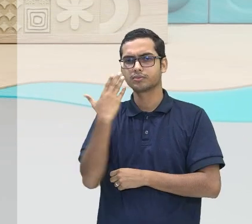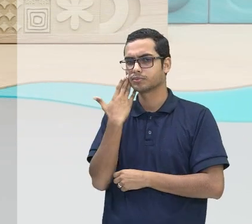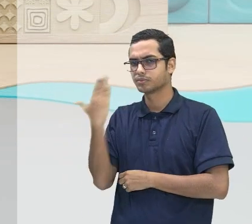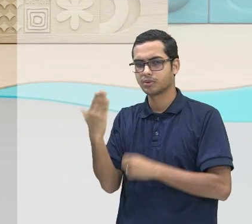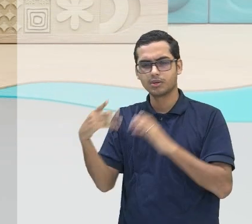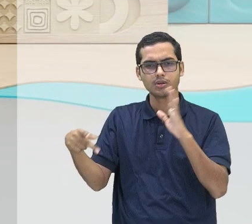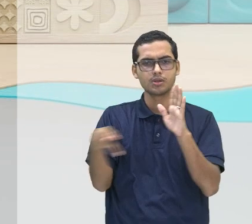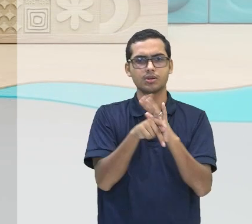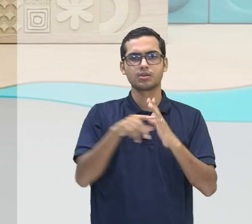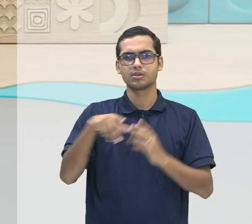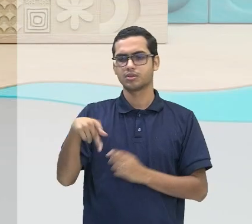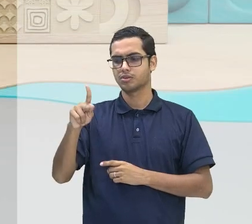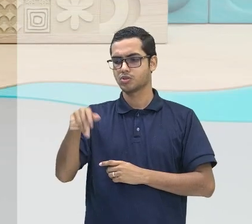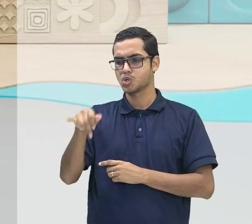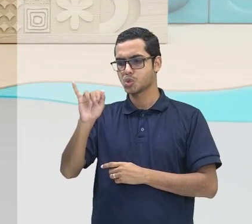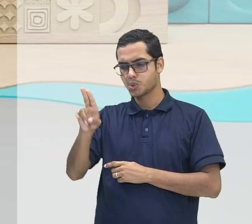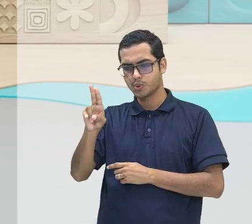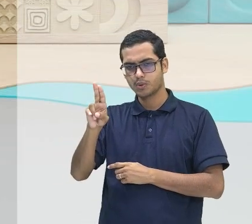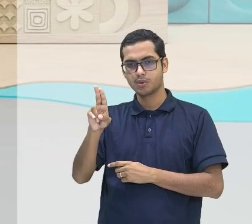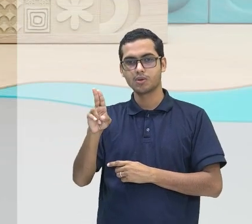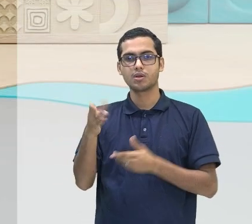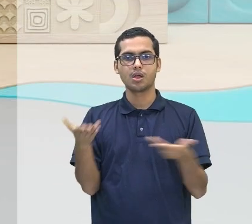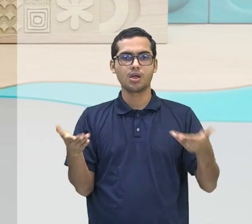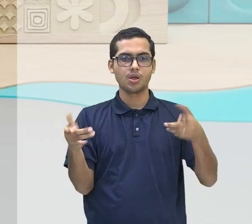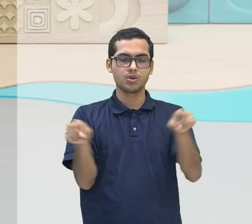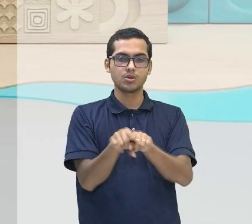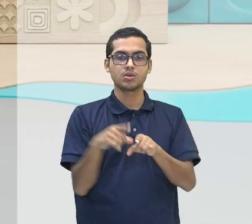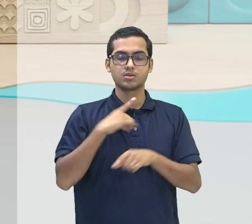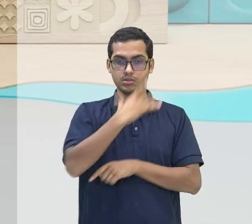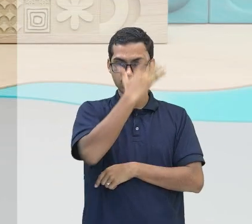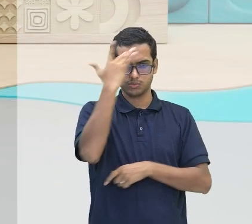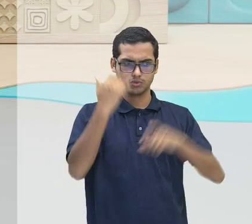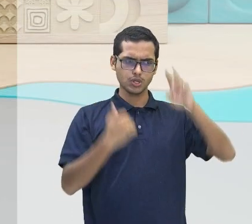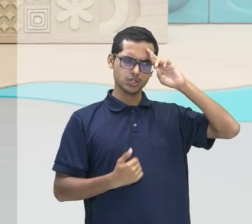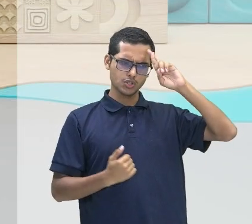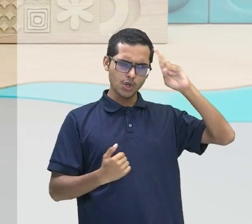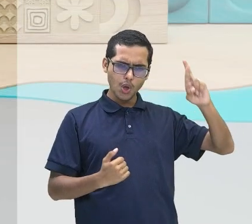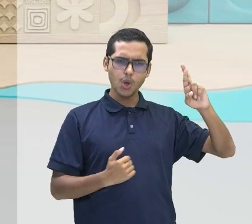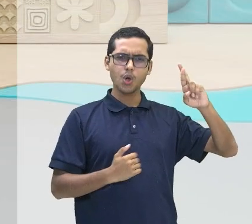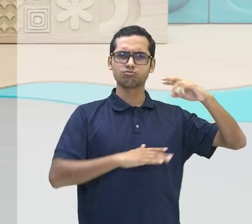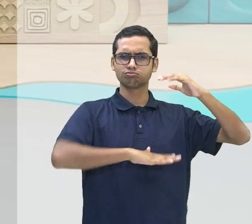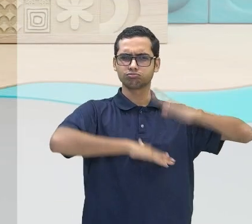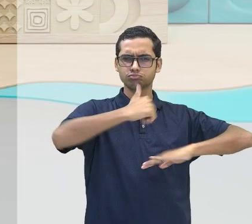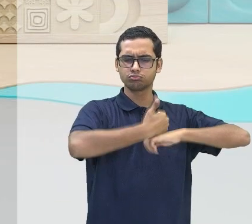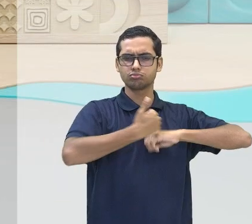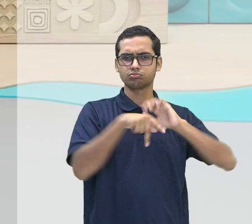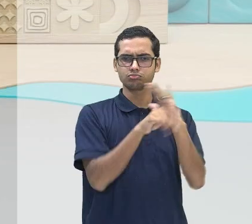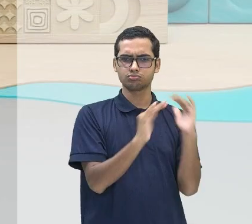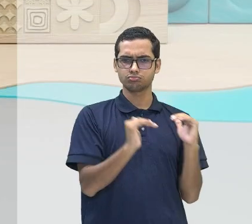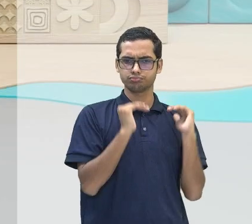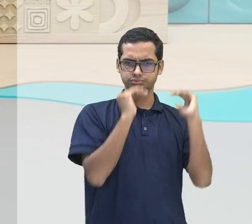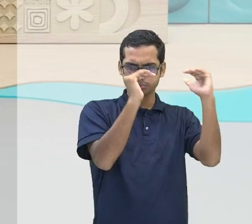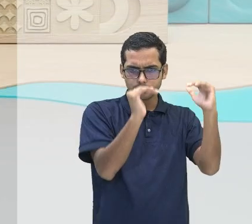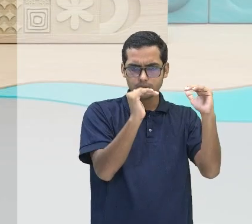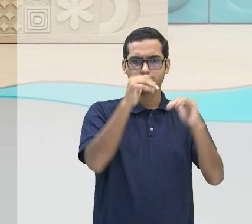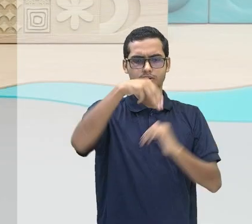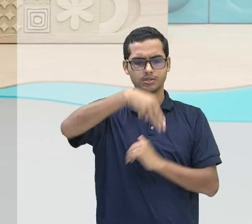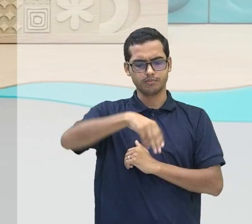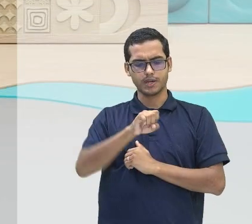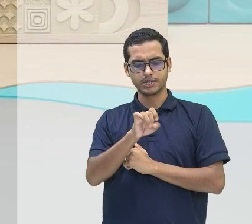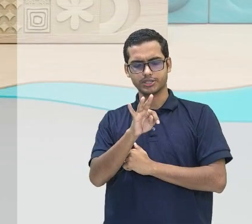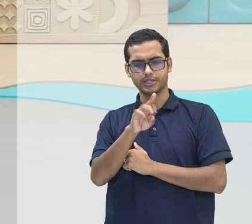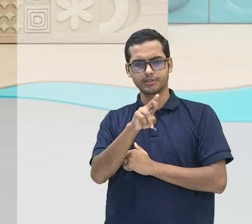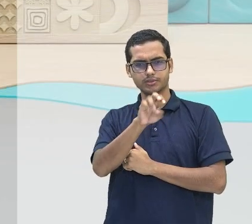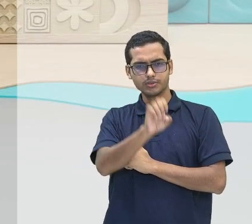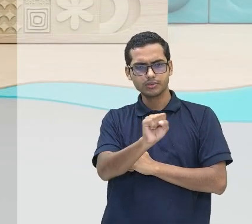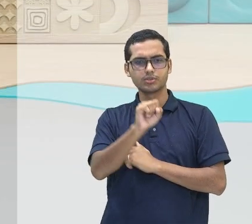mestres recebem o nome de dan, ok? E para os mestres, quando as lutas são feitas por mestres, ou seja, por